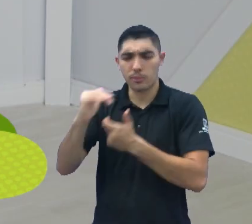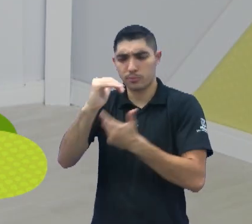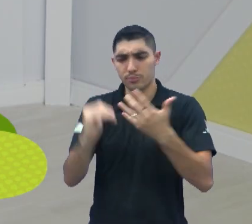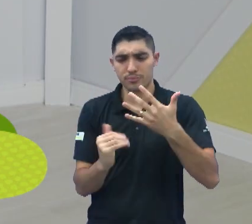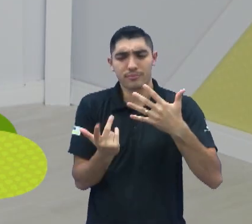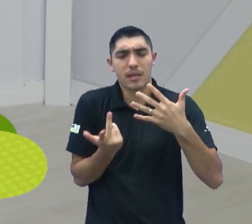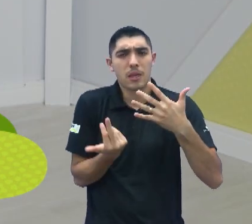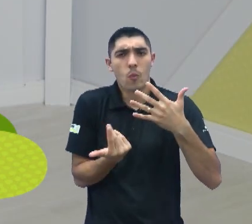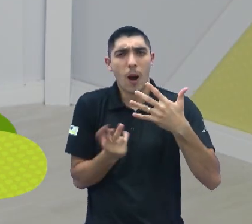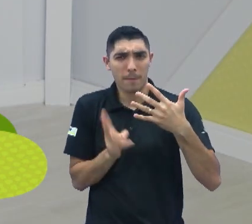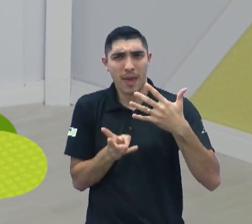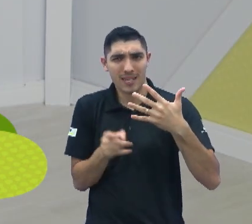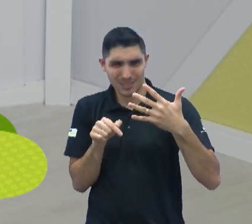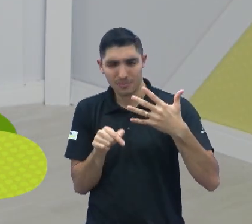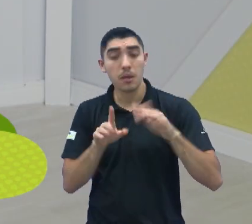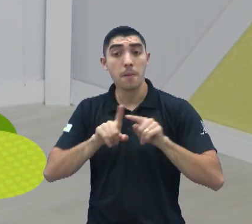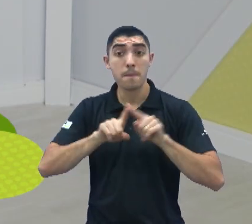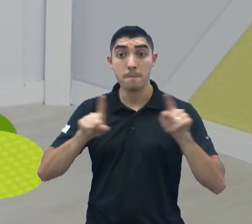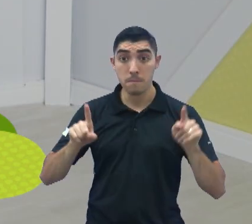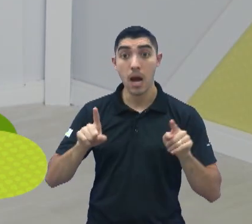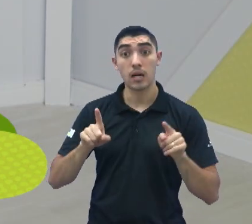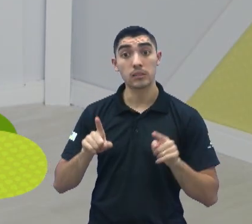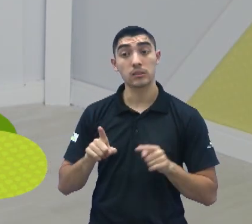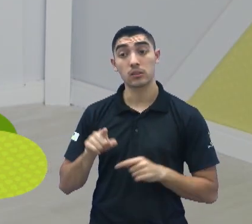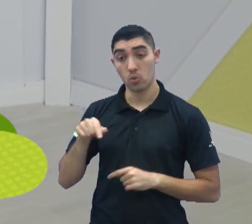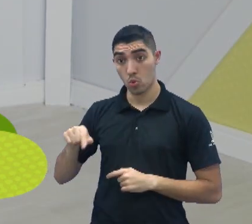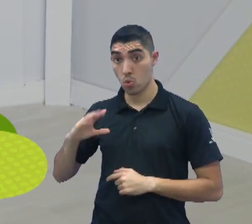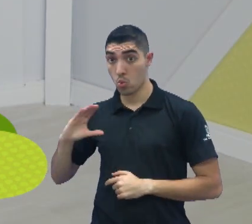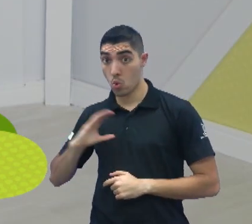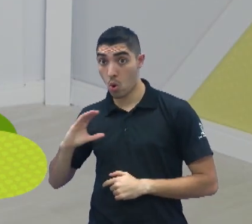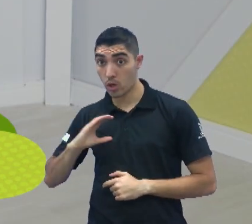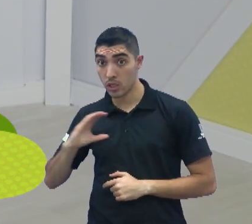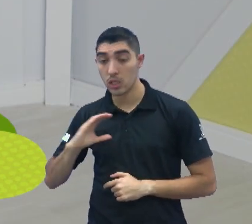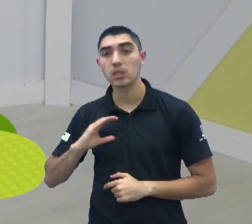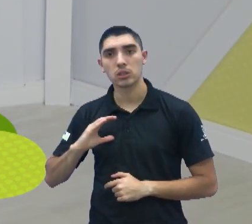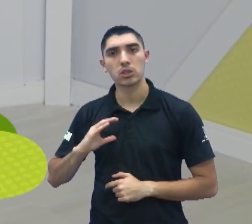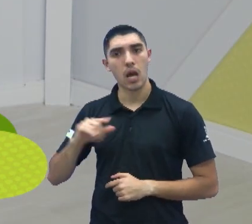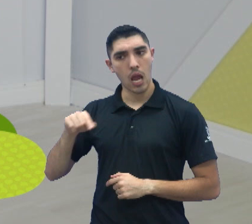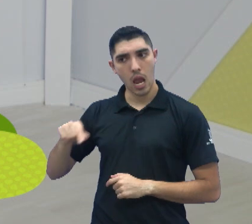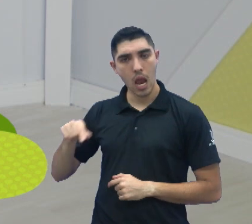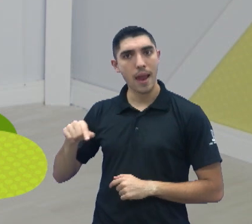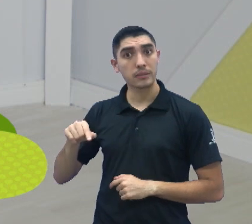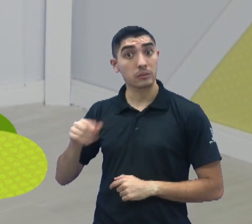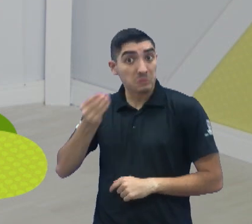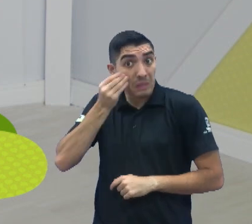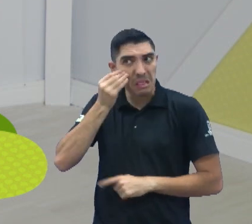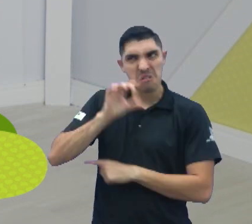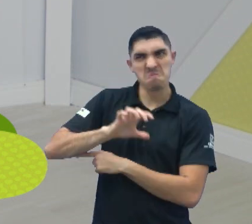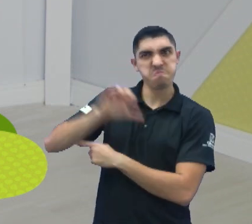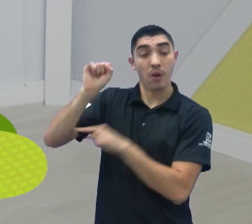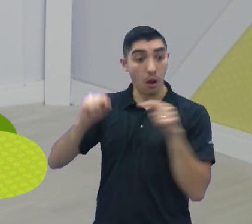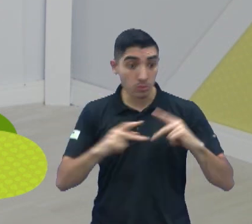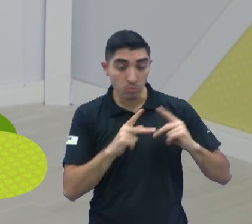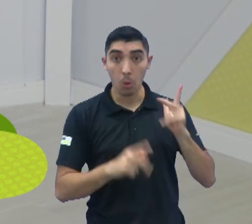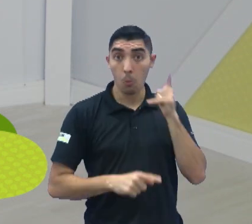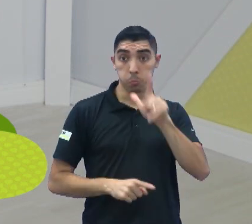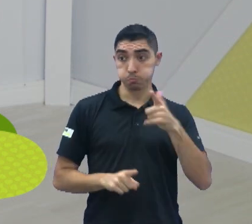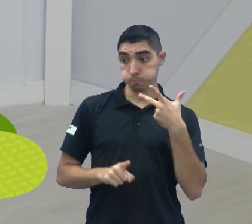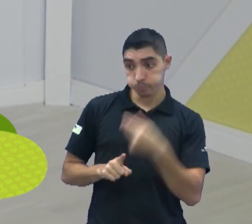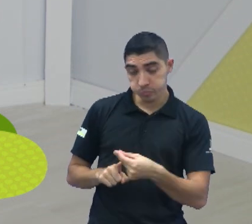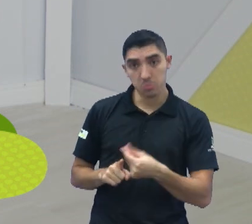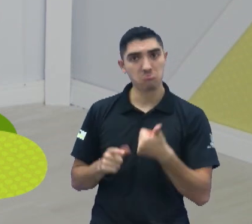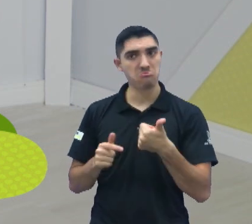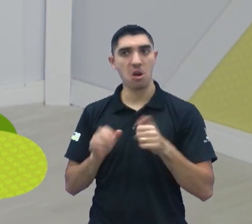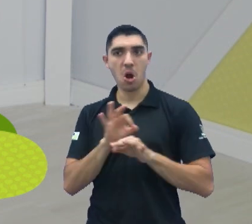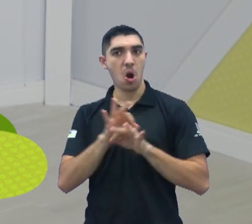e nem para o São José, mas ganha uma moral, porque o Corinthians é um time que vem para brigar pelo título. O São José ganha do Corinthians no fechamento